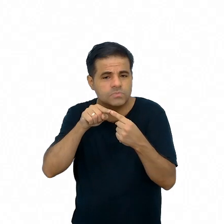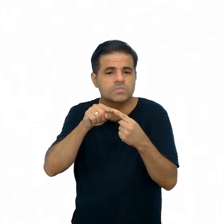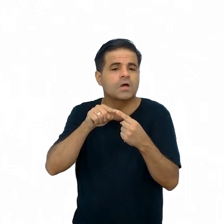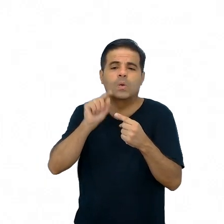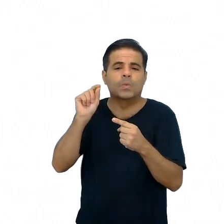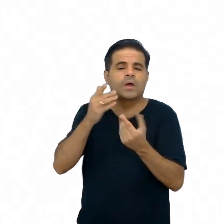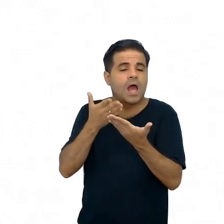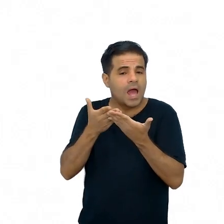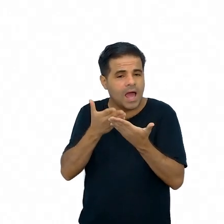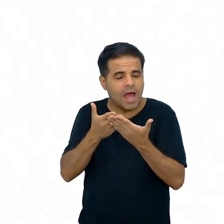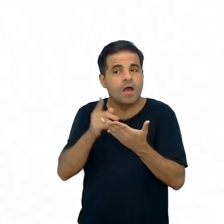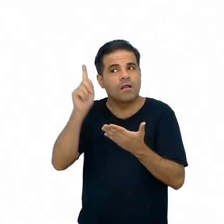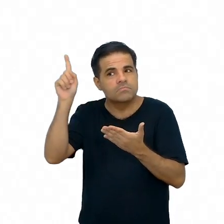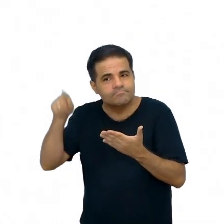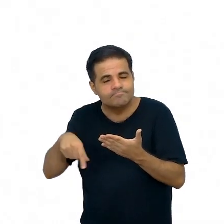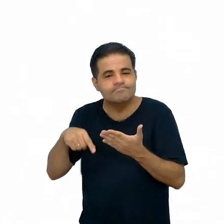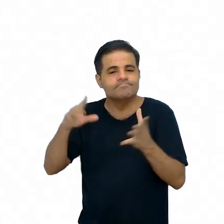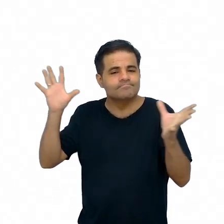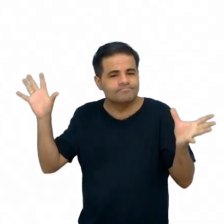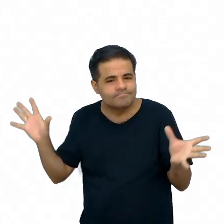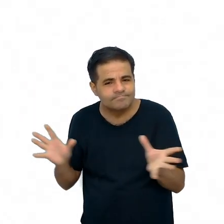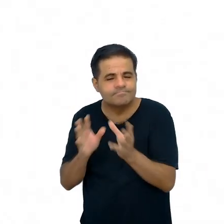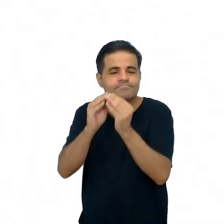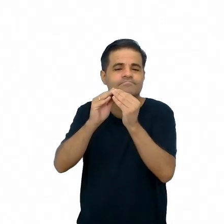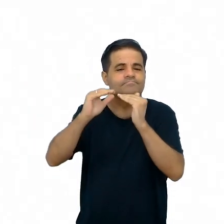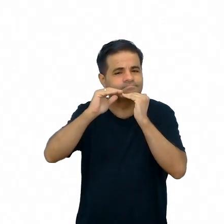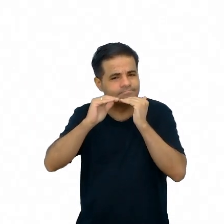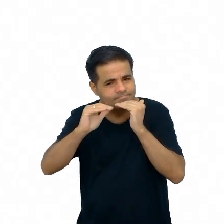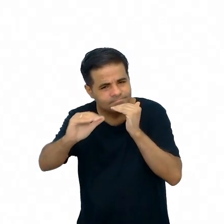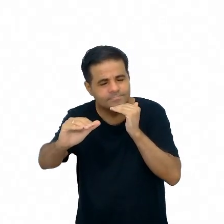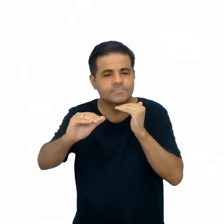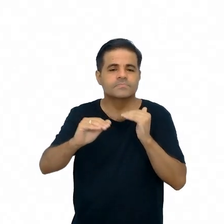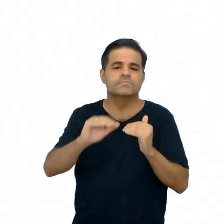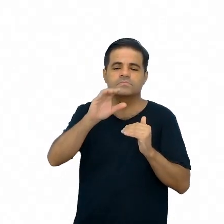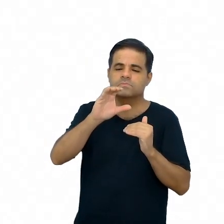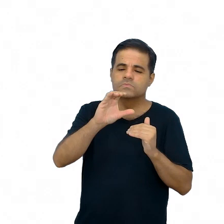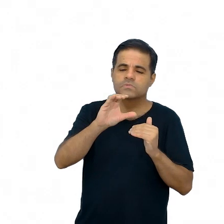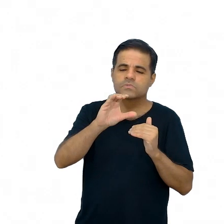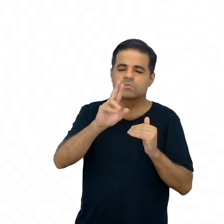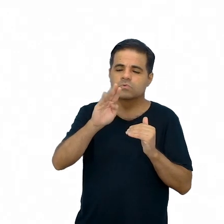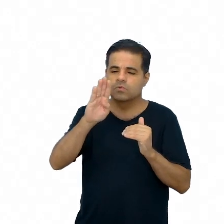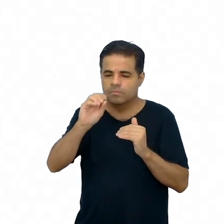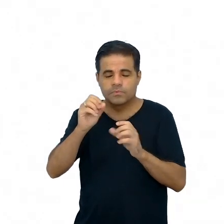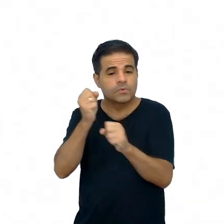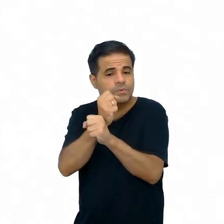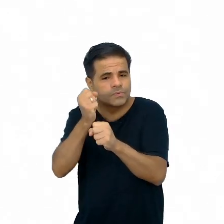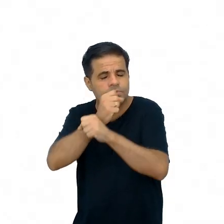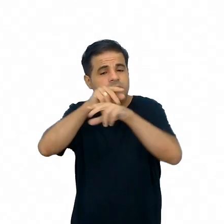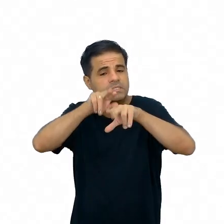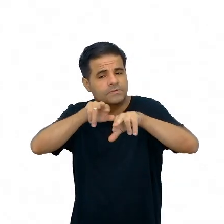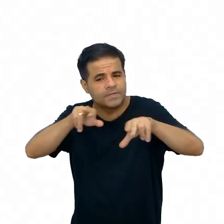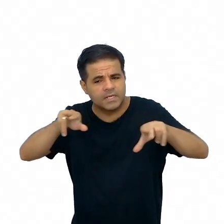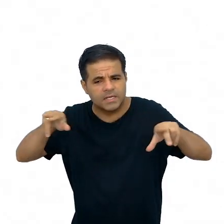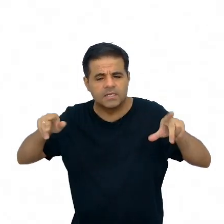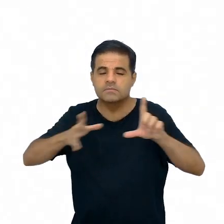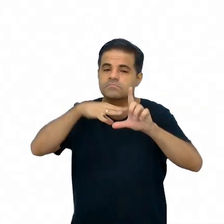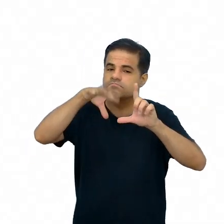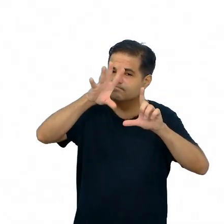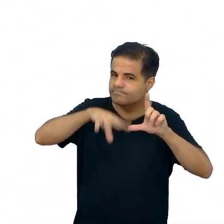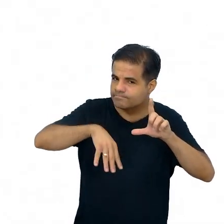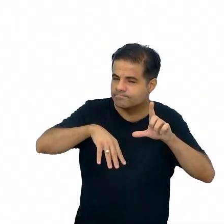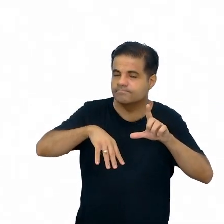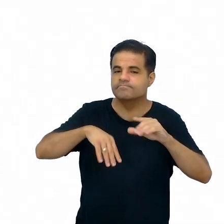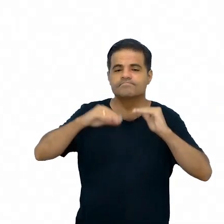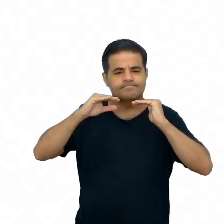objetivos da aula, analisar a planificação da superfície do cubo, construir diferentes planificações